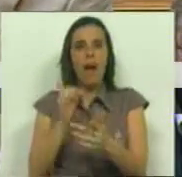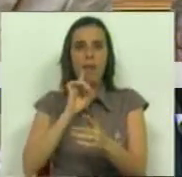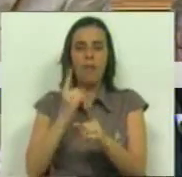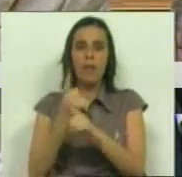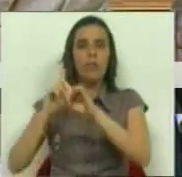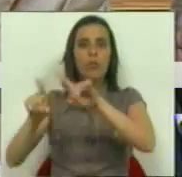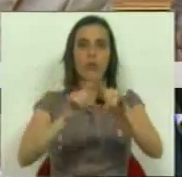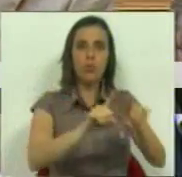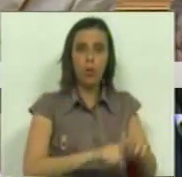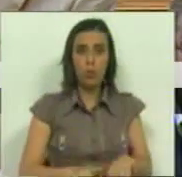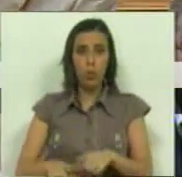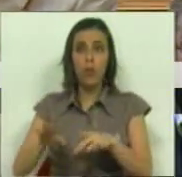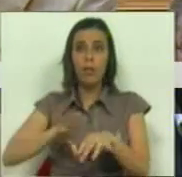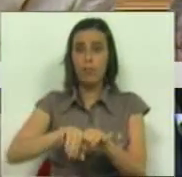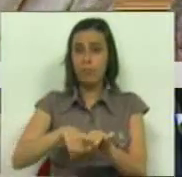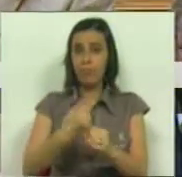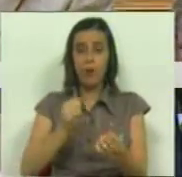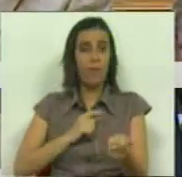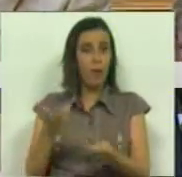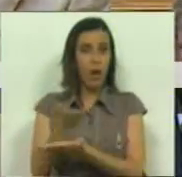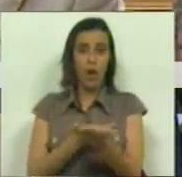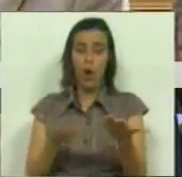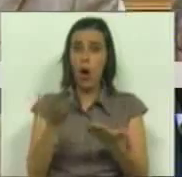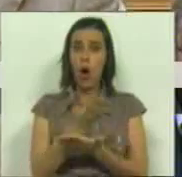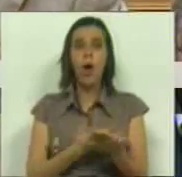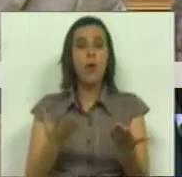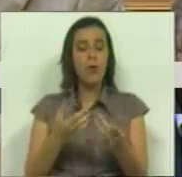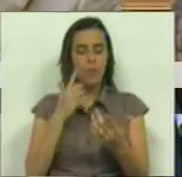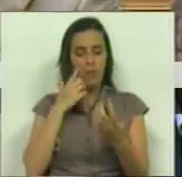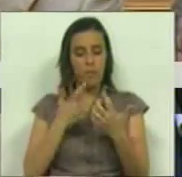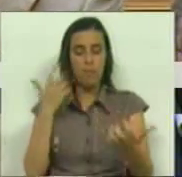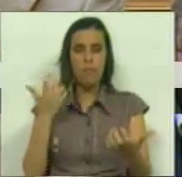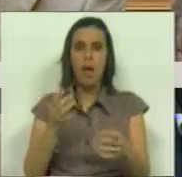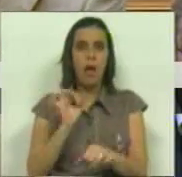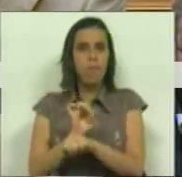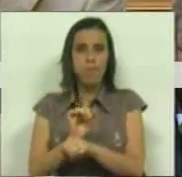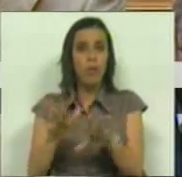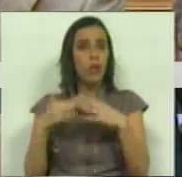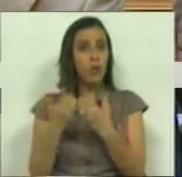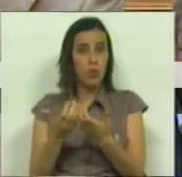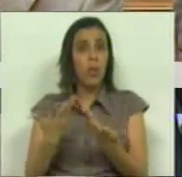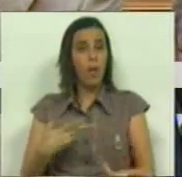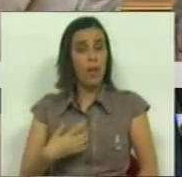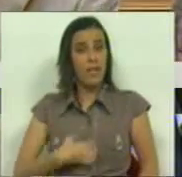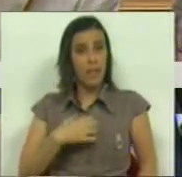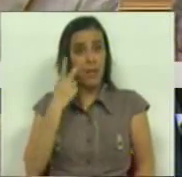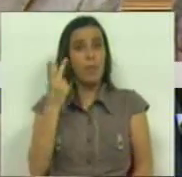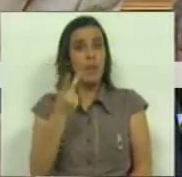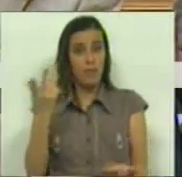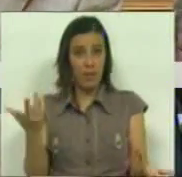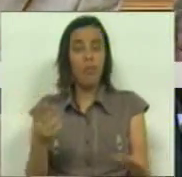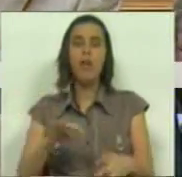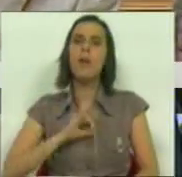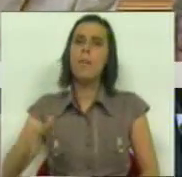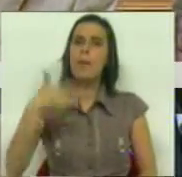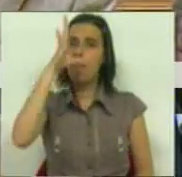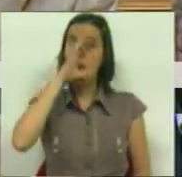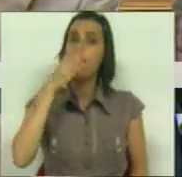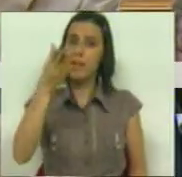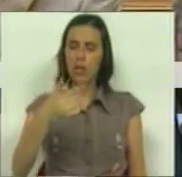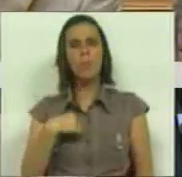na diferenciação que tem destruído a nossa economia e acentuado a claustrofobia social que estamos a viver. Por isso, Sr.